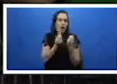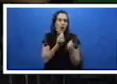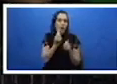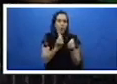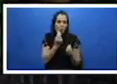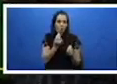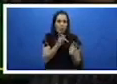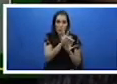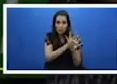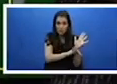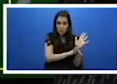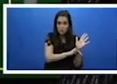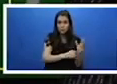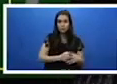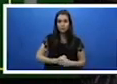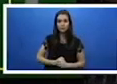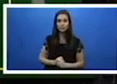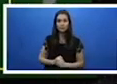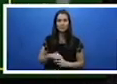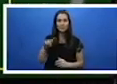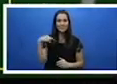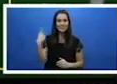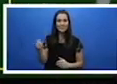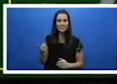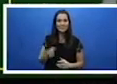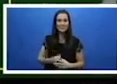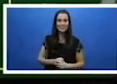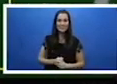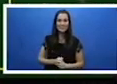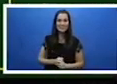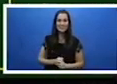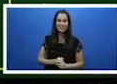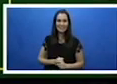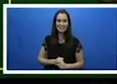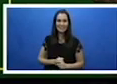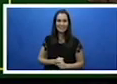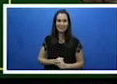o nosso texto. Próximo.